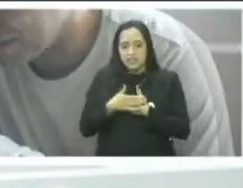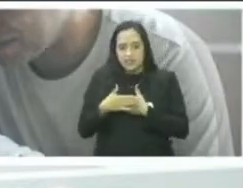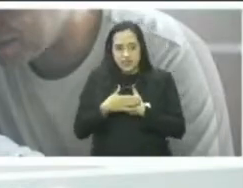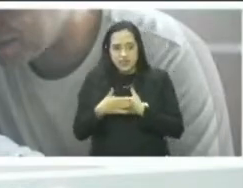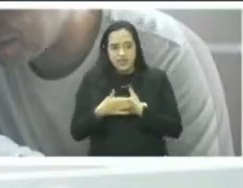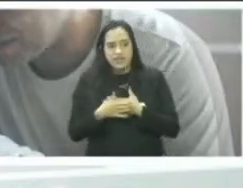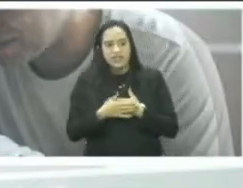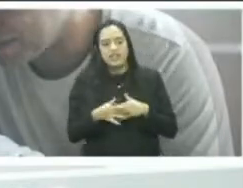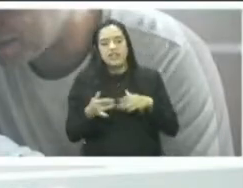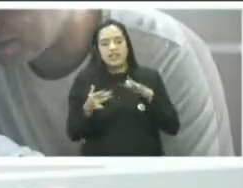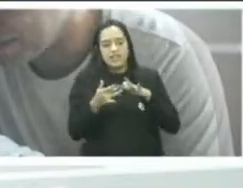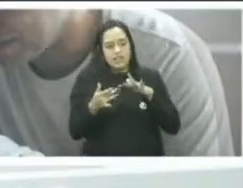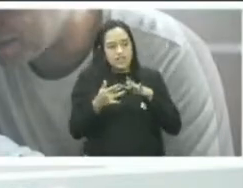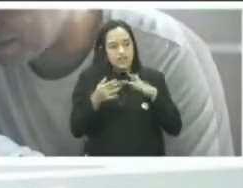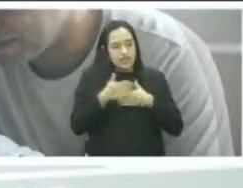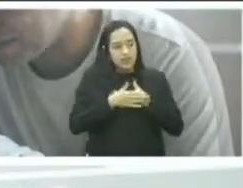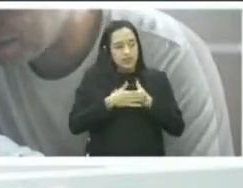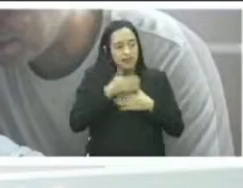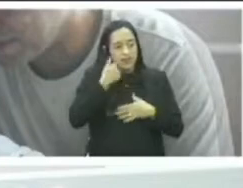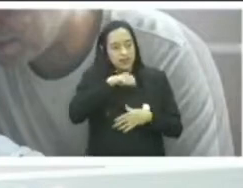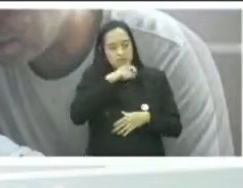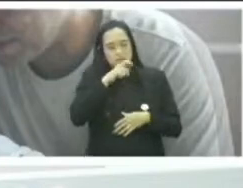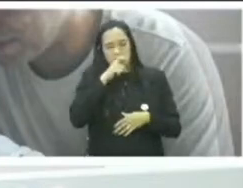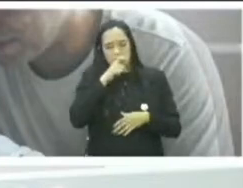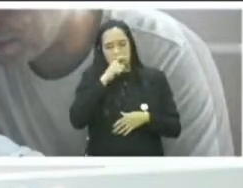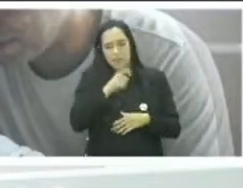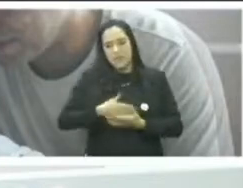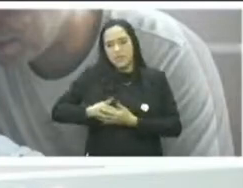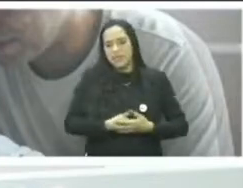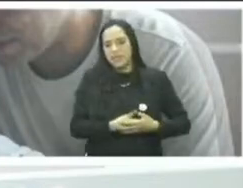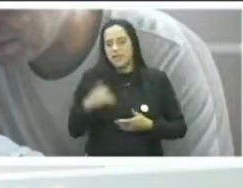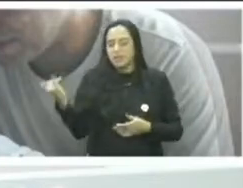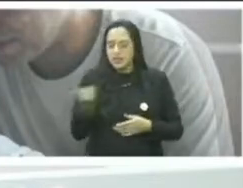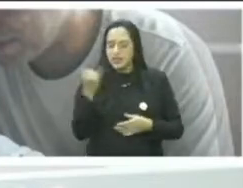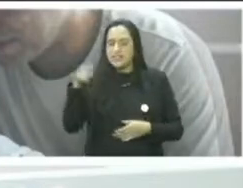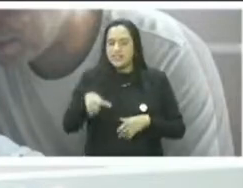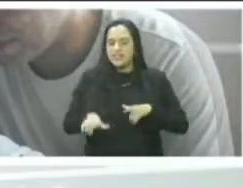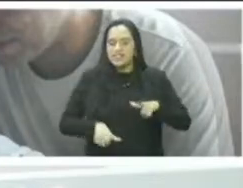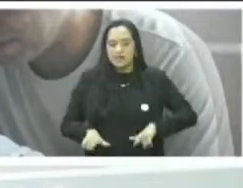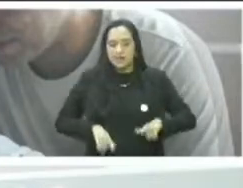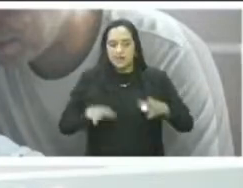importância, né, desse trabalho. Então, muito obrigada.